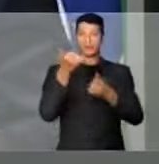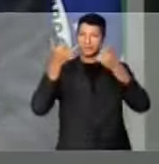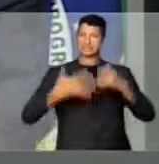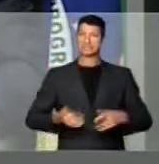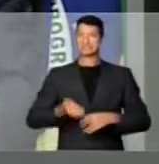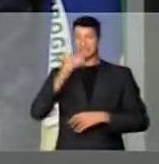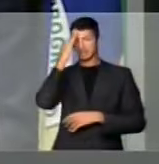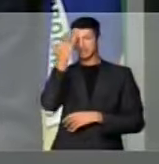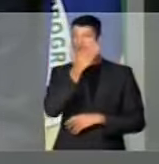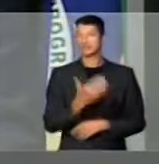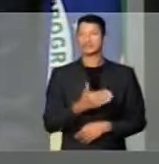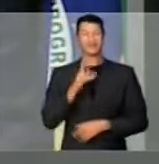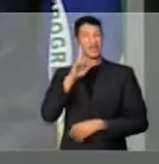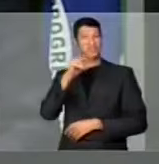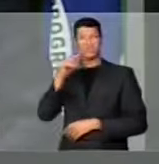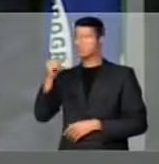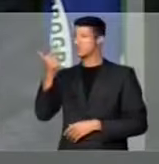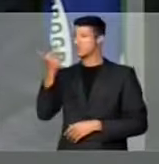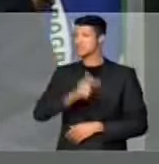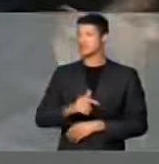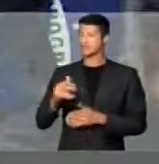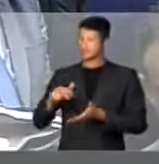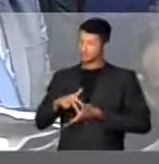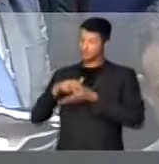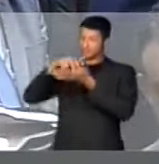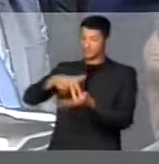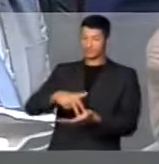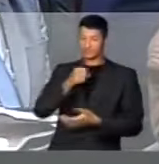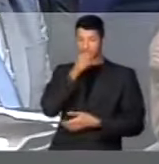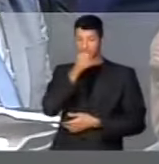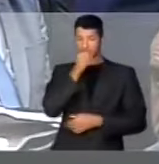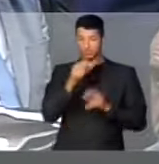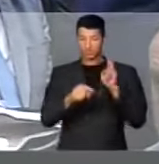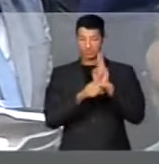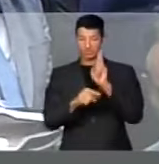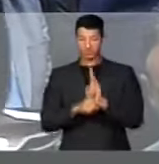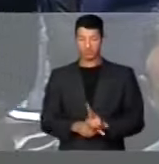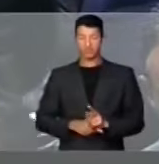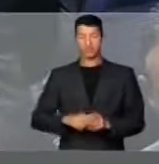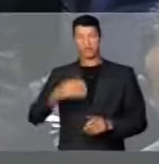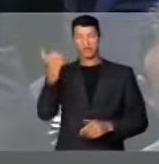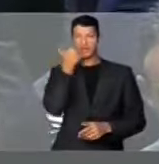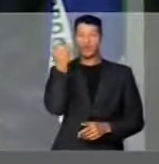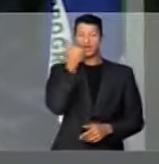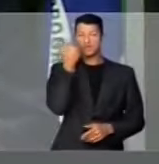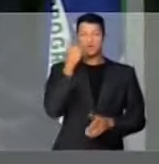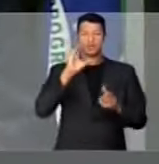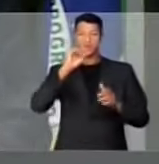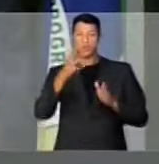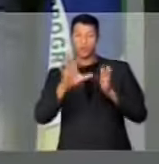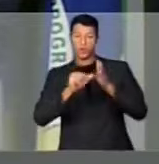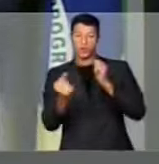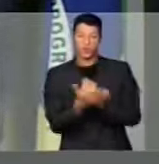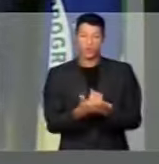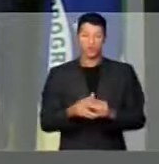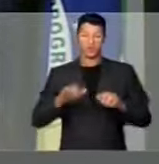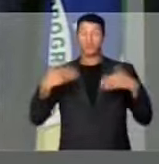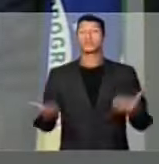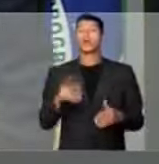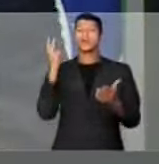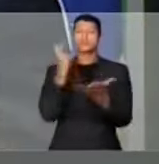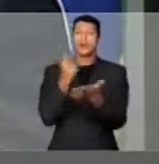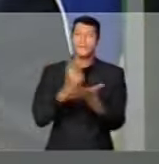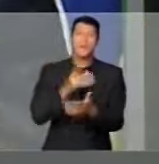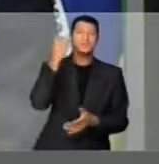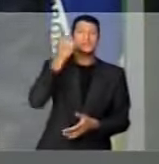foi a honra de jamais ter subido nessa tribuna para defender vigarista ou corrupção. Aliás,